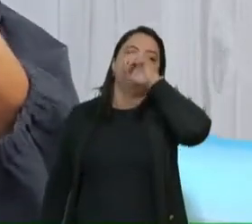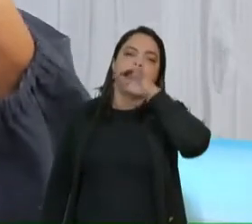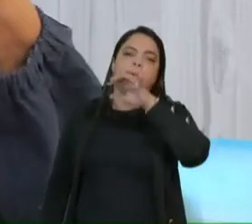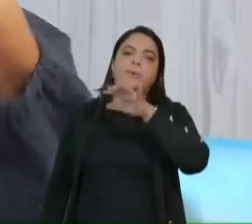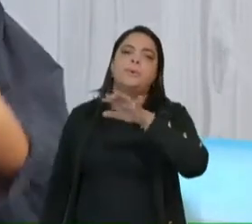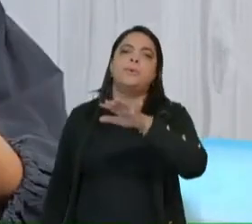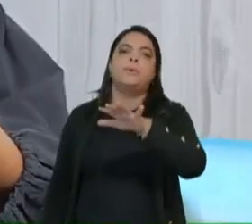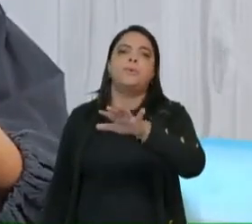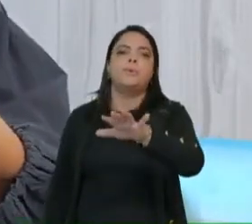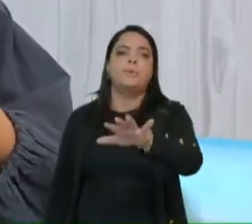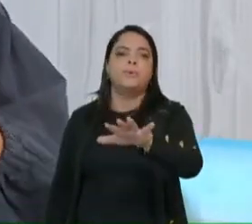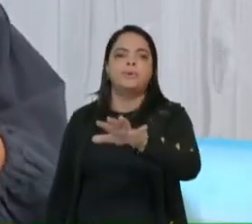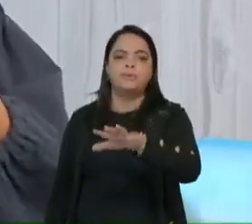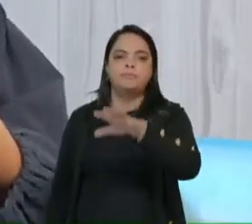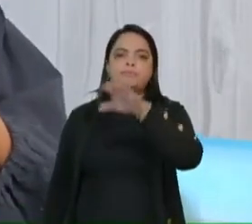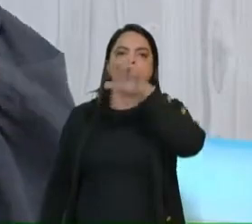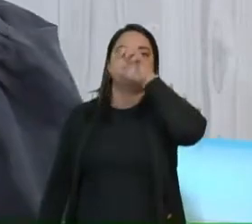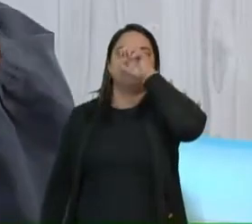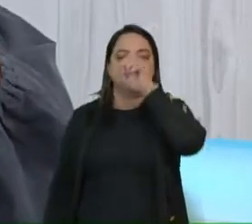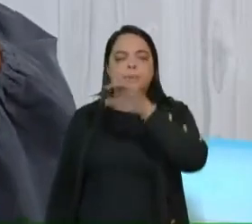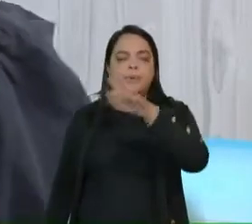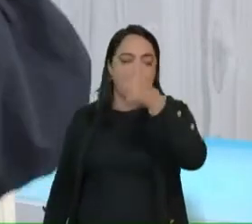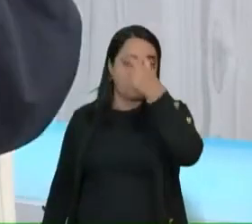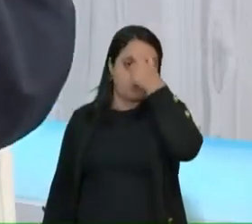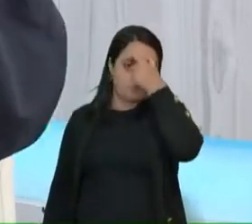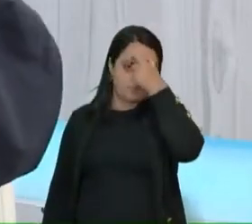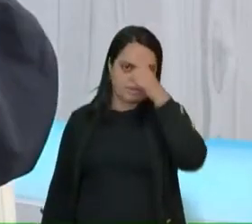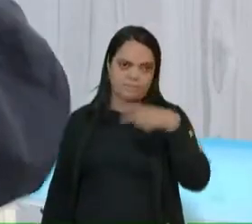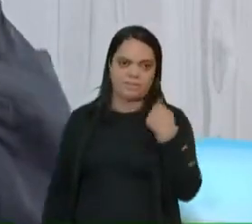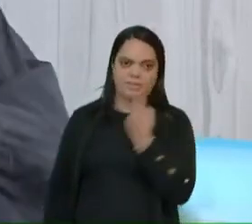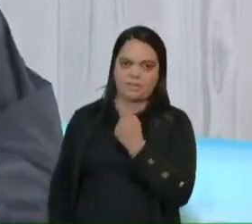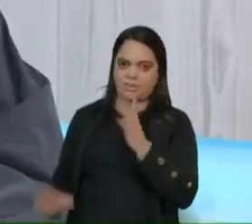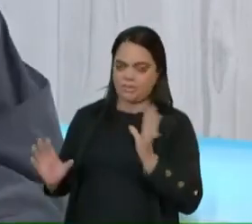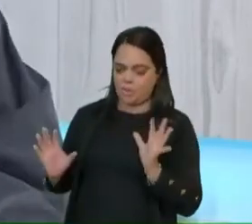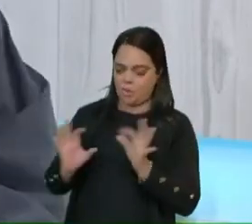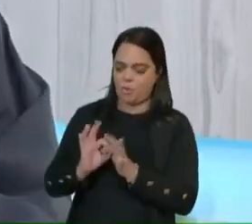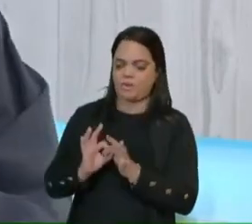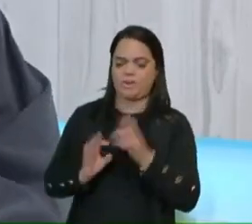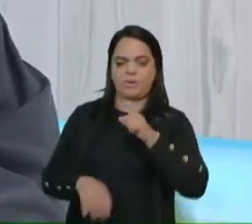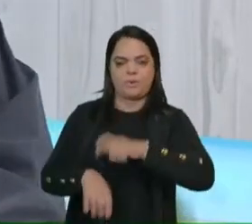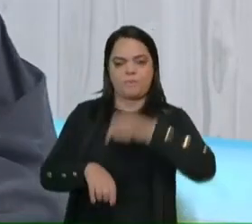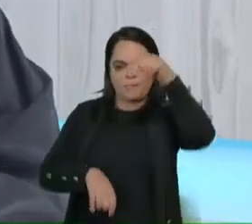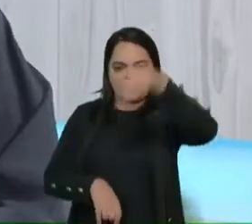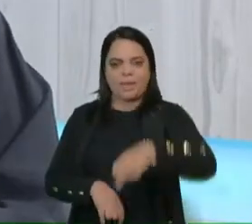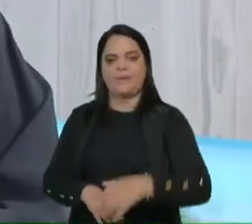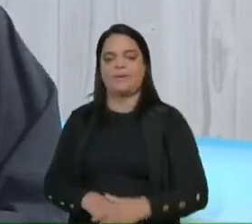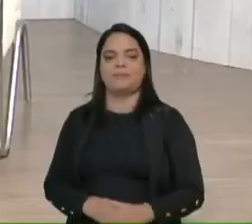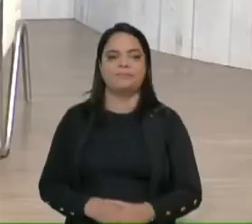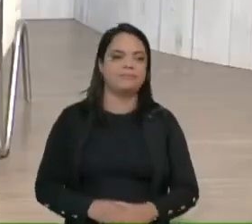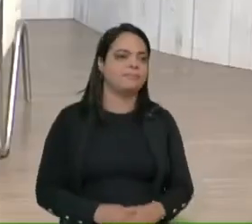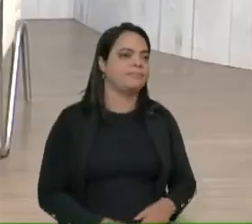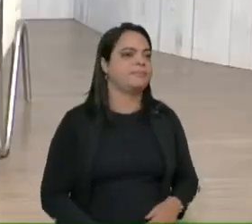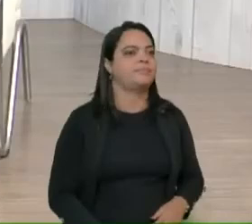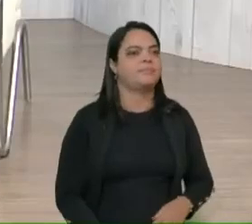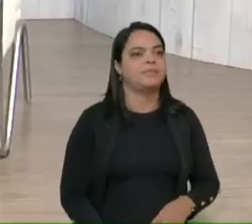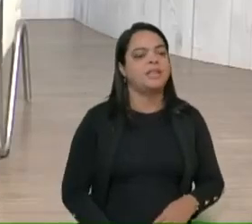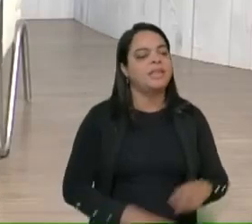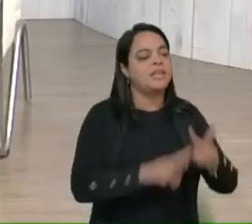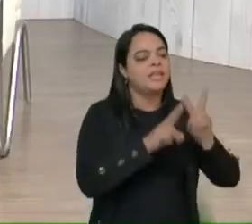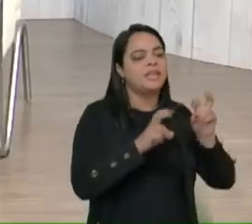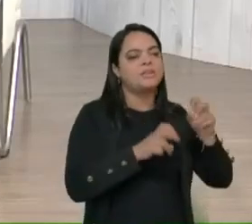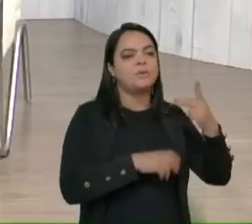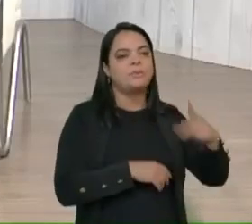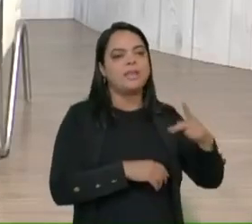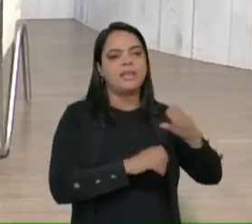ela é algo que realmente nos conecta com o aqui agora essa possibilidade fal né monja a respeito